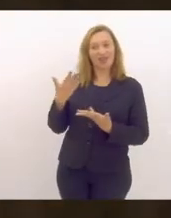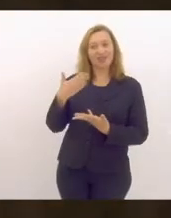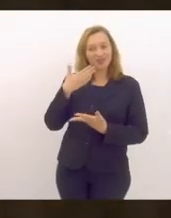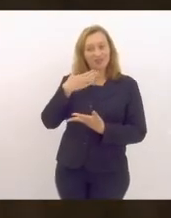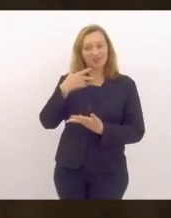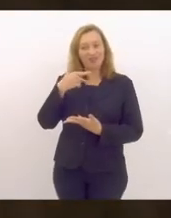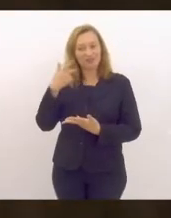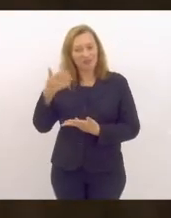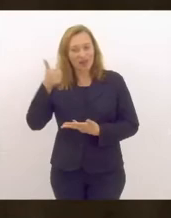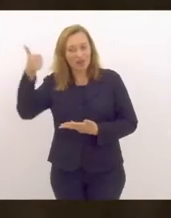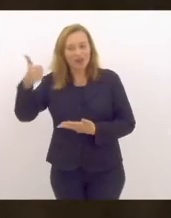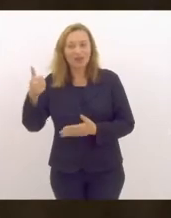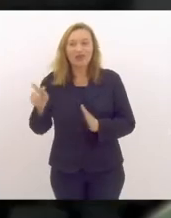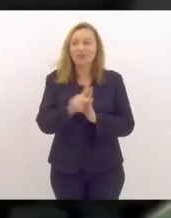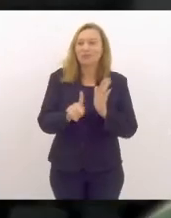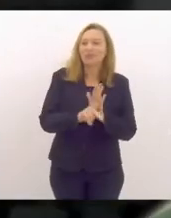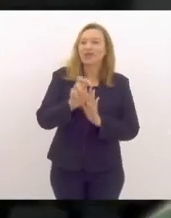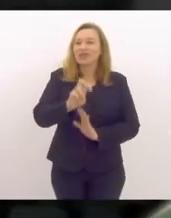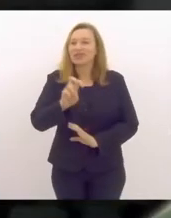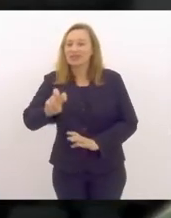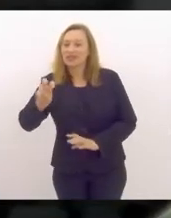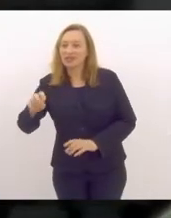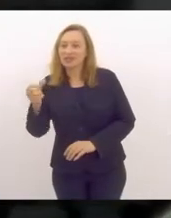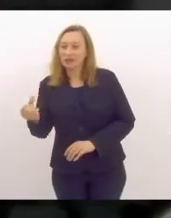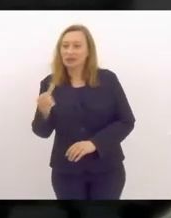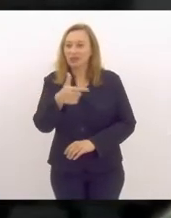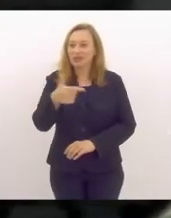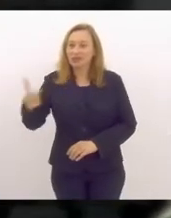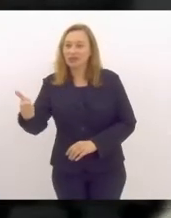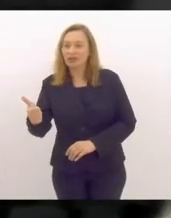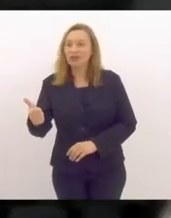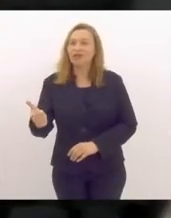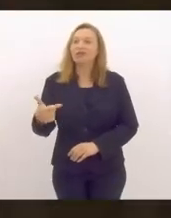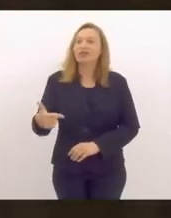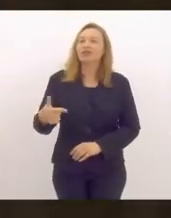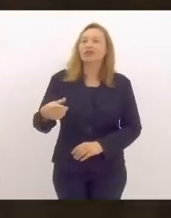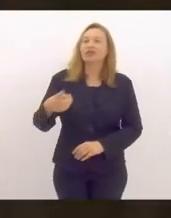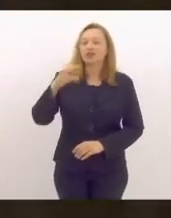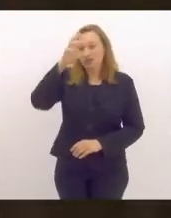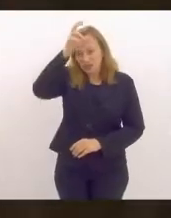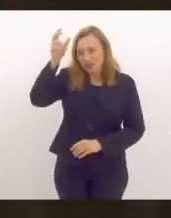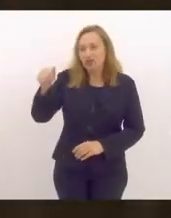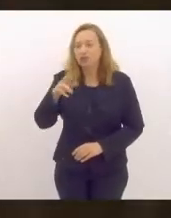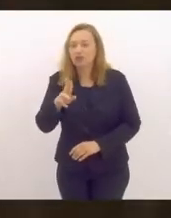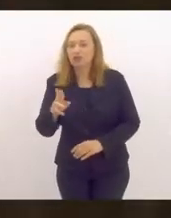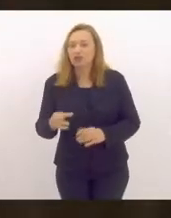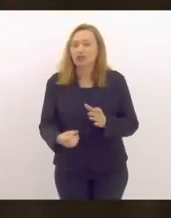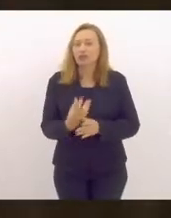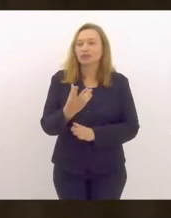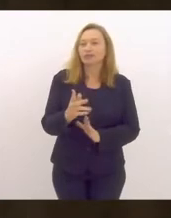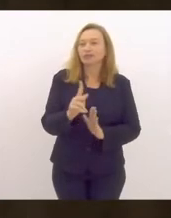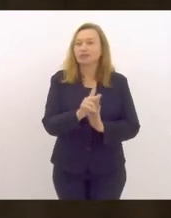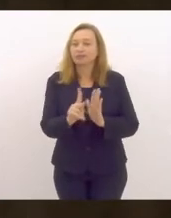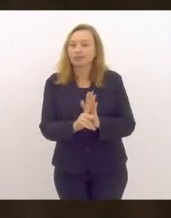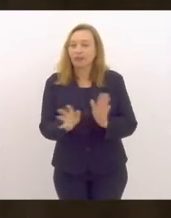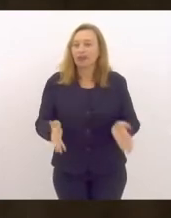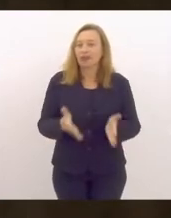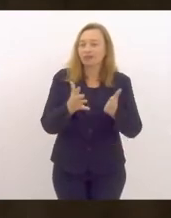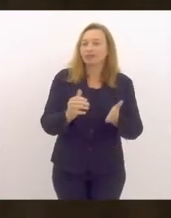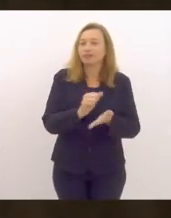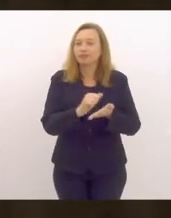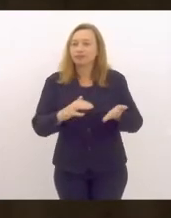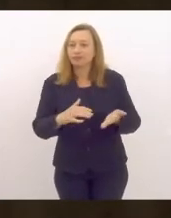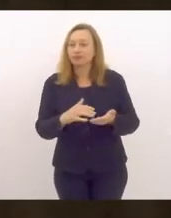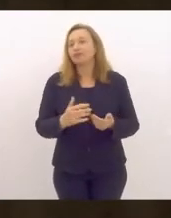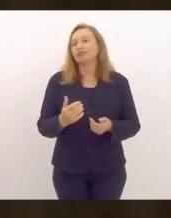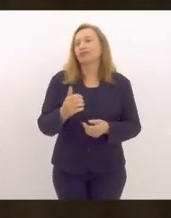presidente, projeto de lei 5556 de 22, de autoria de Chaju, cria o Programa Estadual de Defesa e Incentiva às Atividades das Baianas